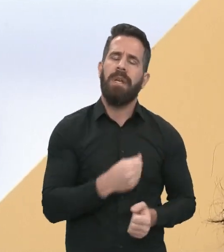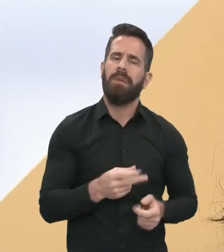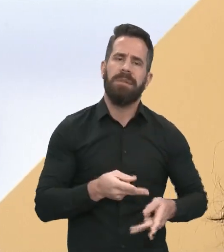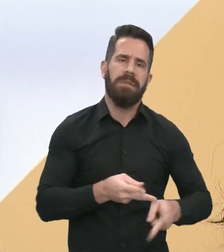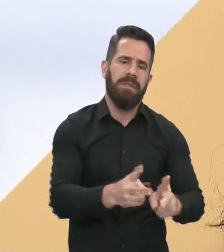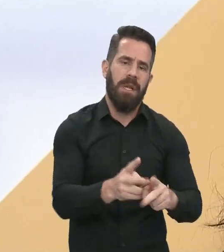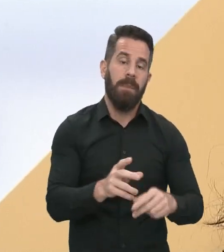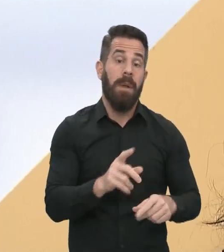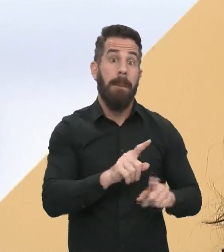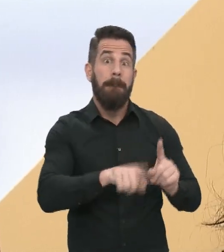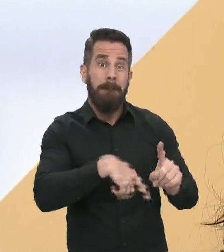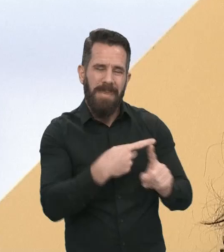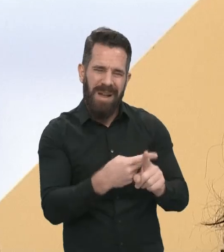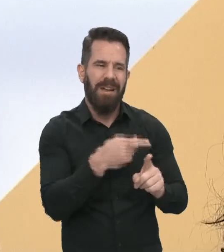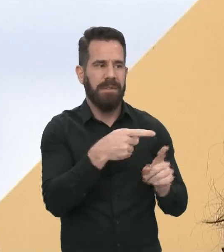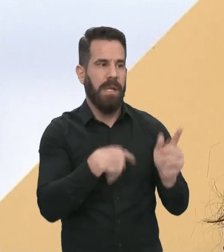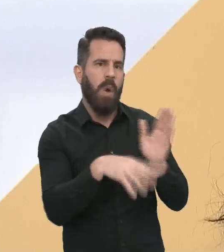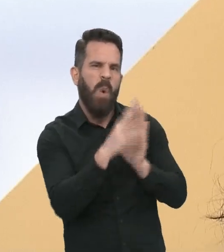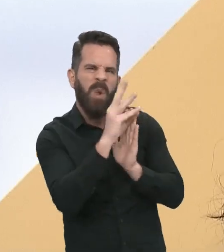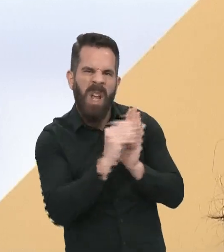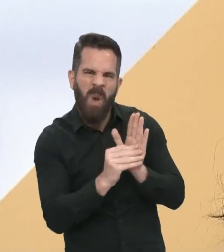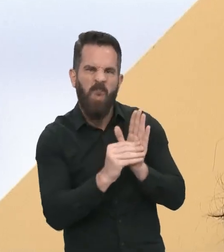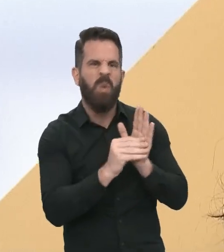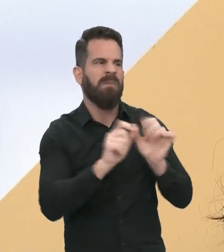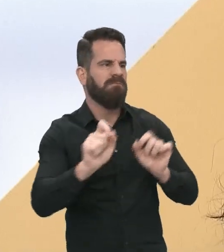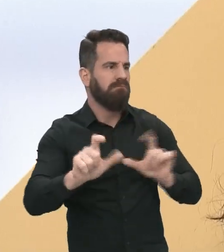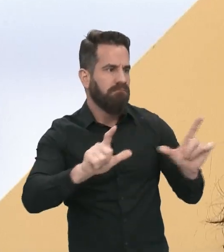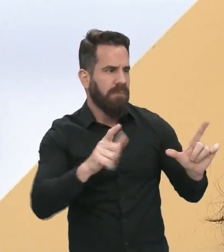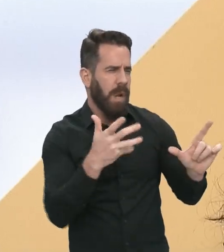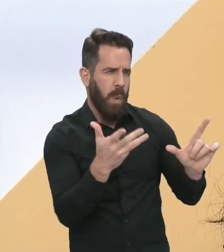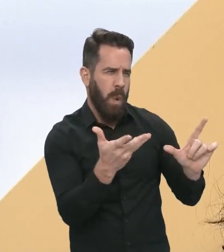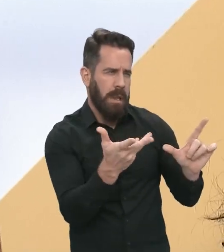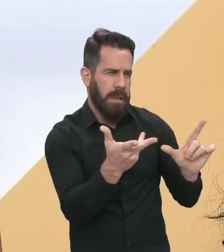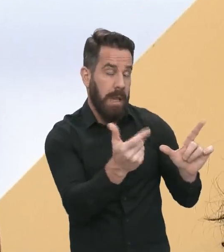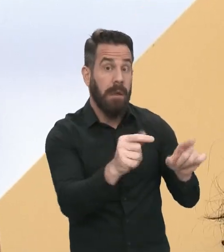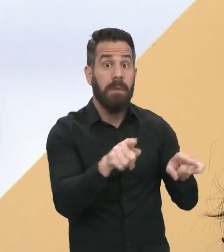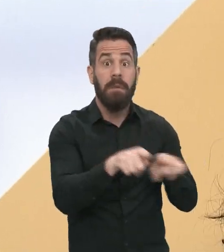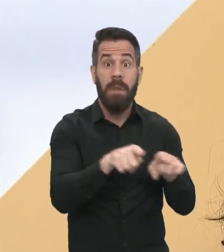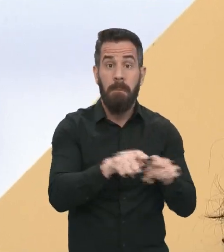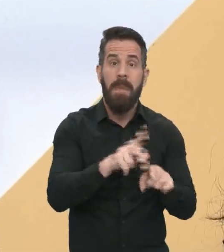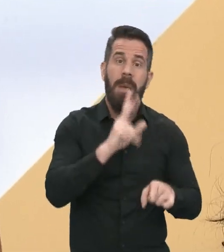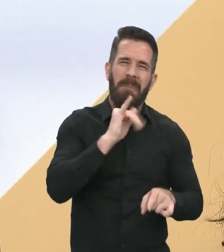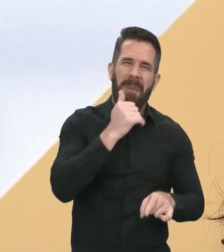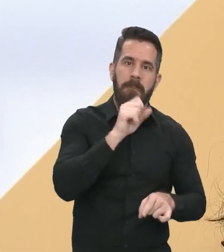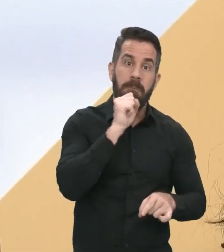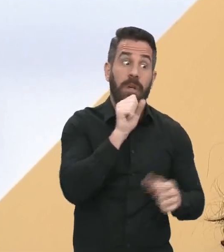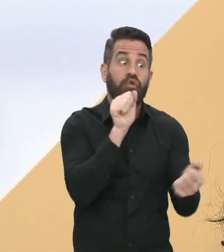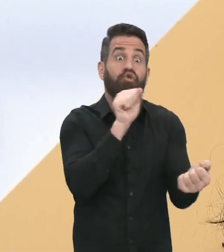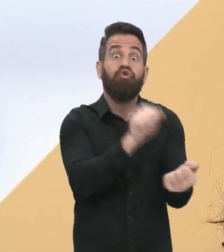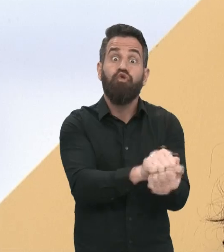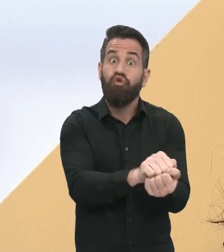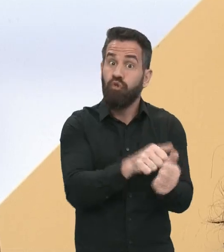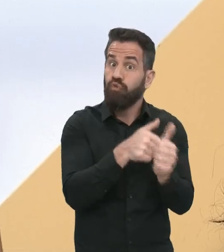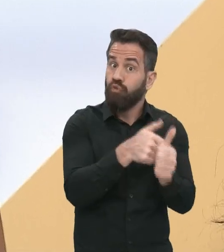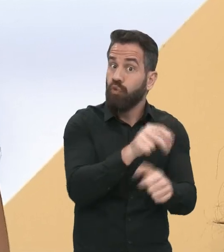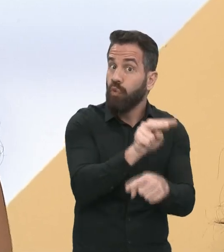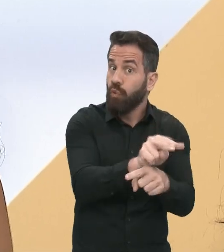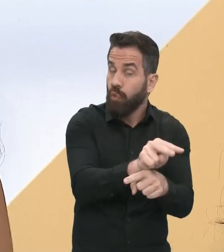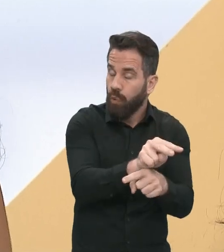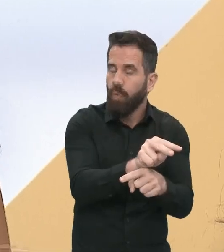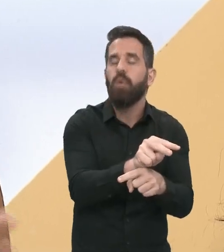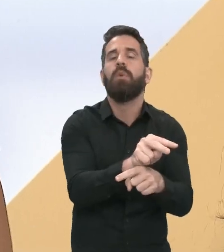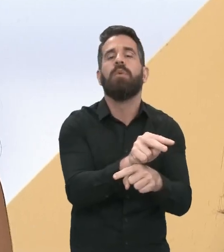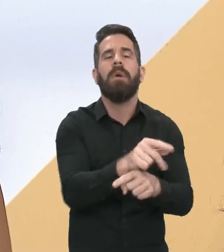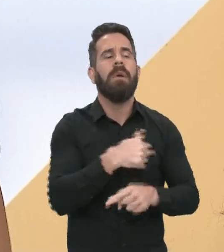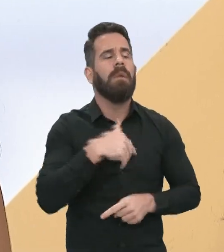do conteúdo de qualidade e da mediação, que o pai esteja ali ajudando a criança a entender o que ela está vendo,